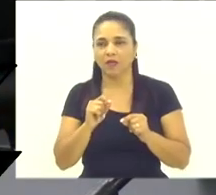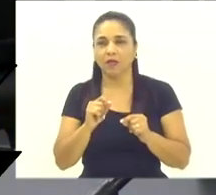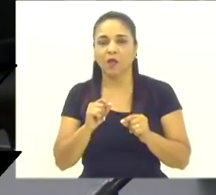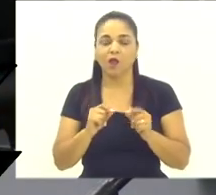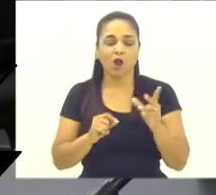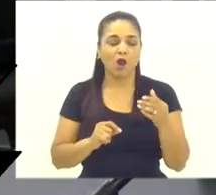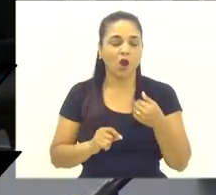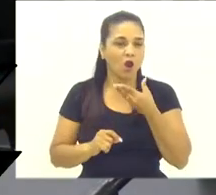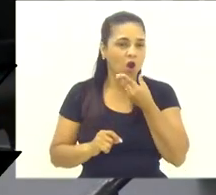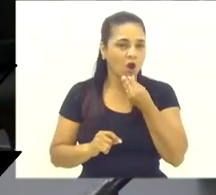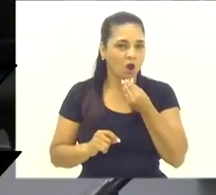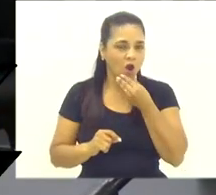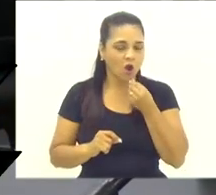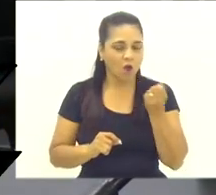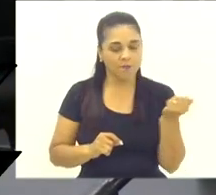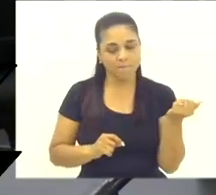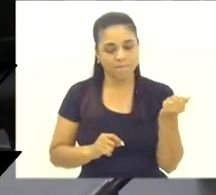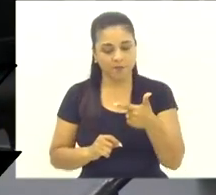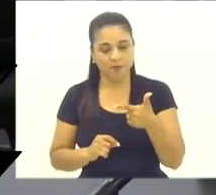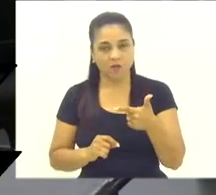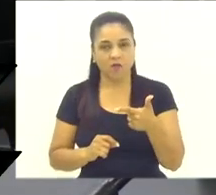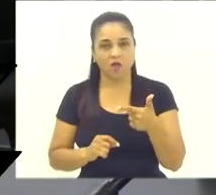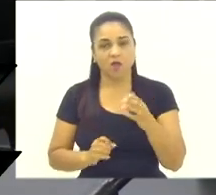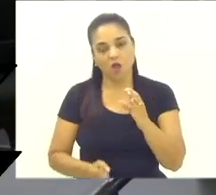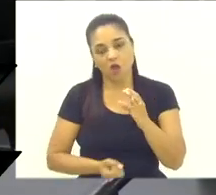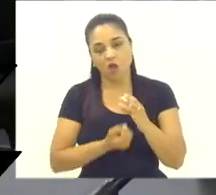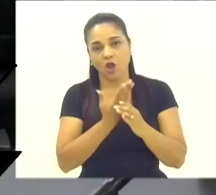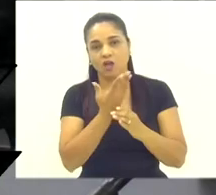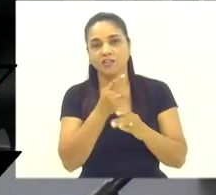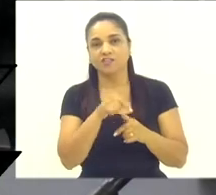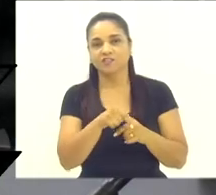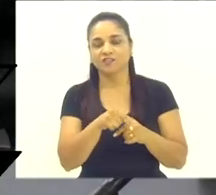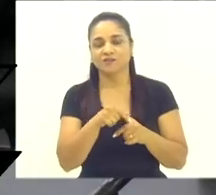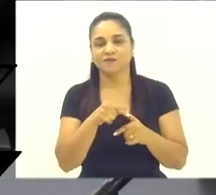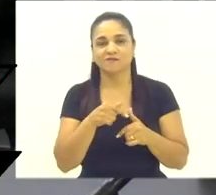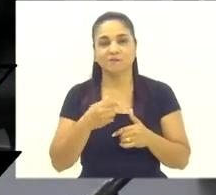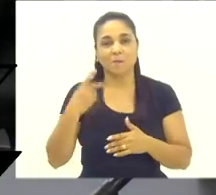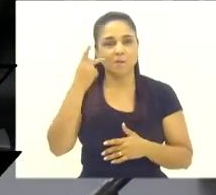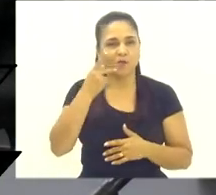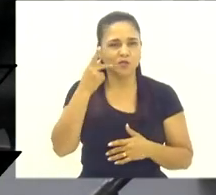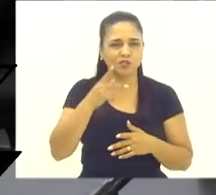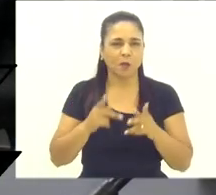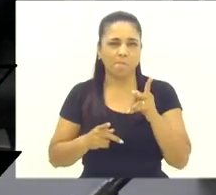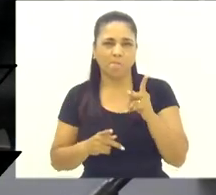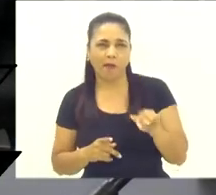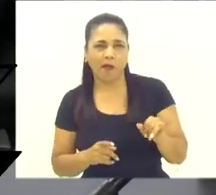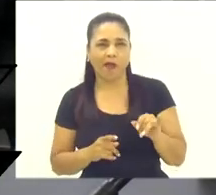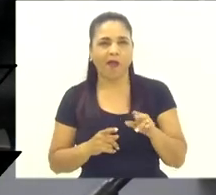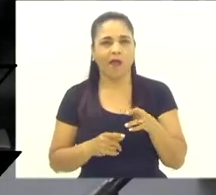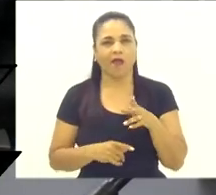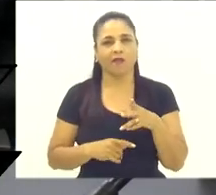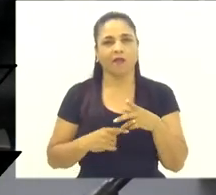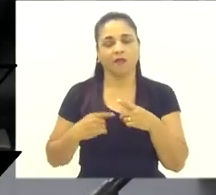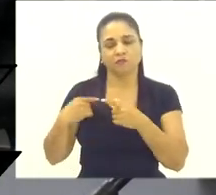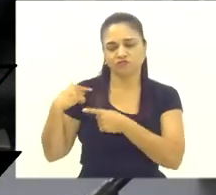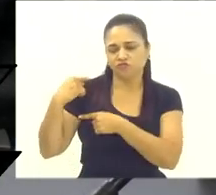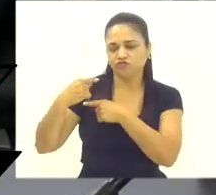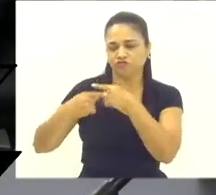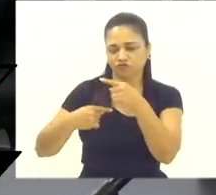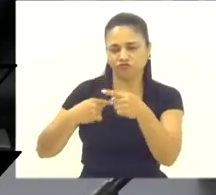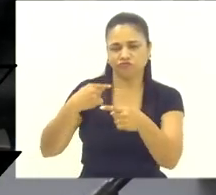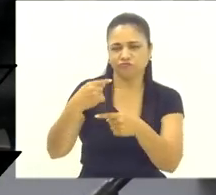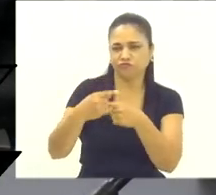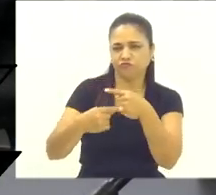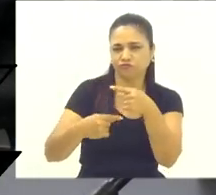homens que que tem origem política na família que tem né enfim pais às vezes gerações e gerações